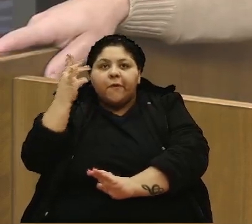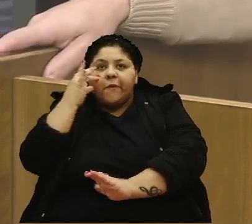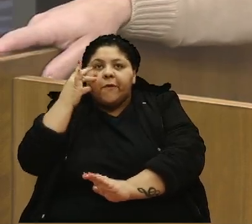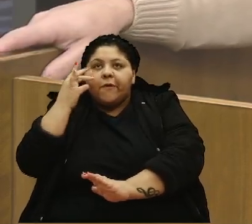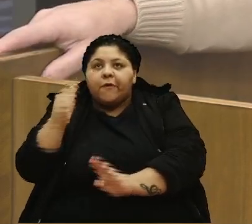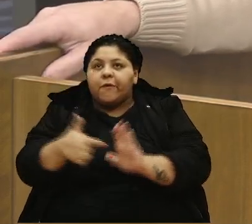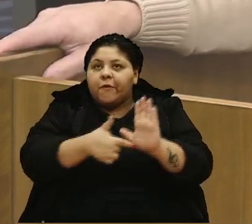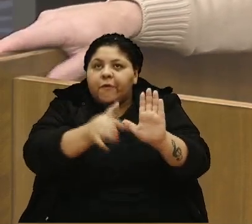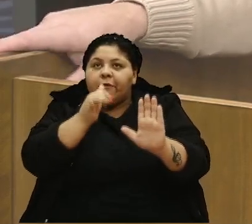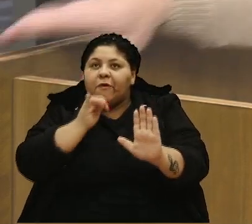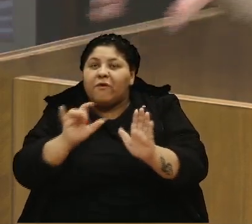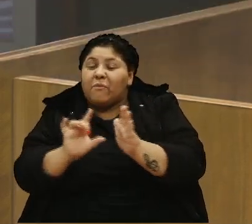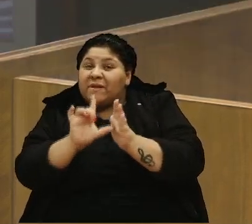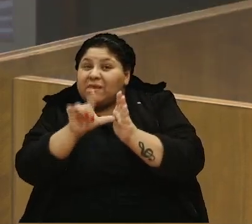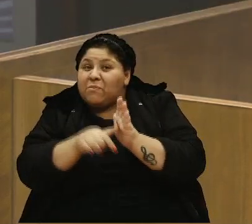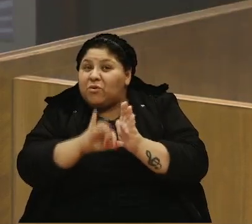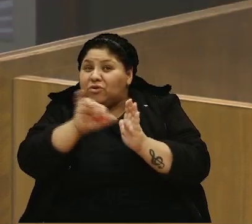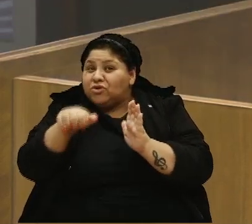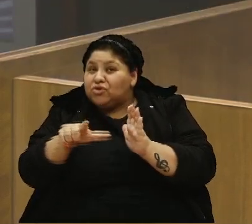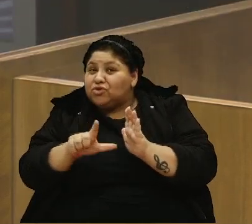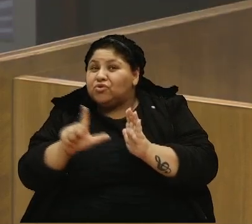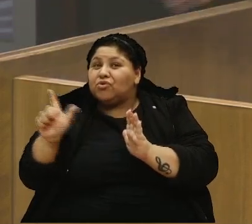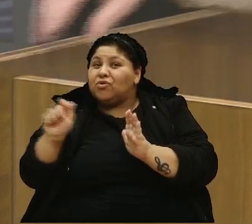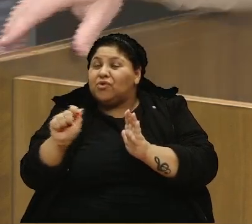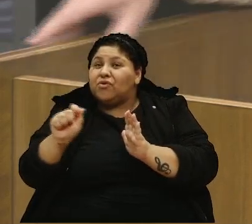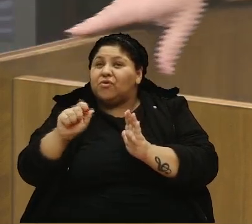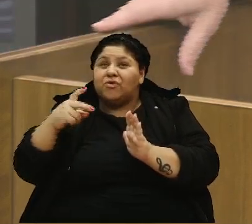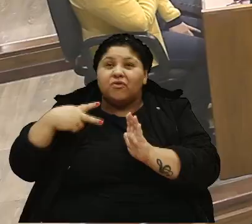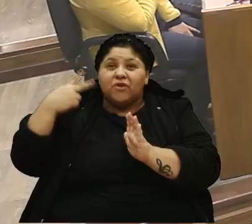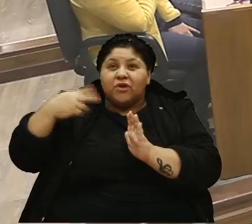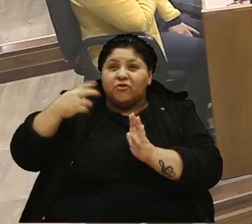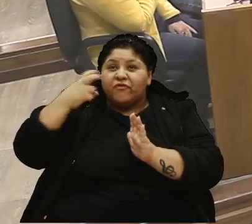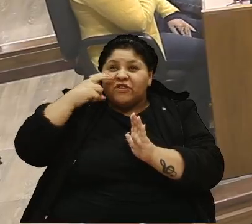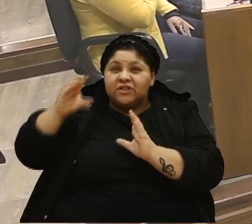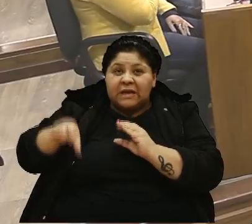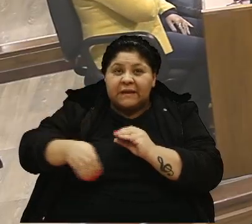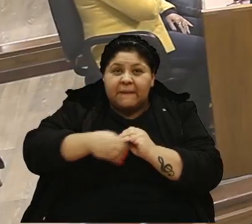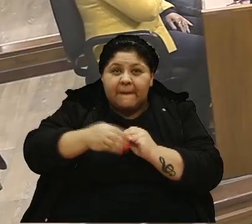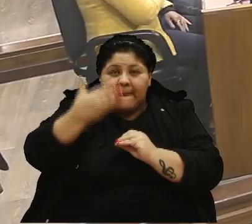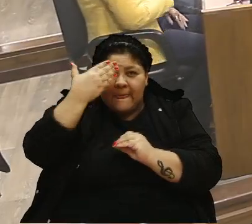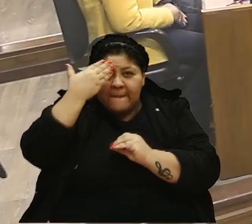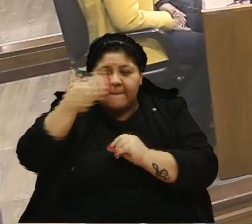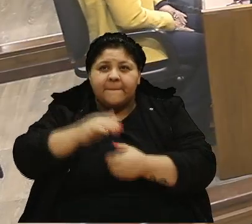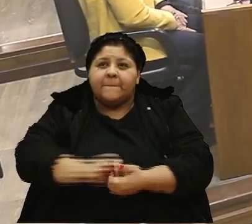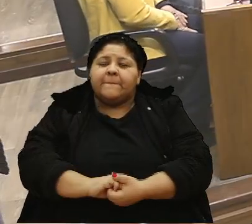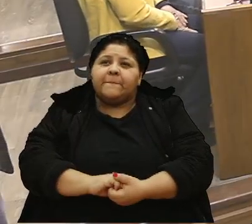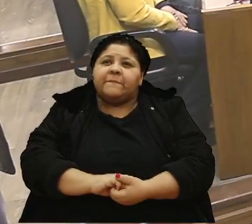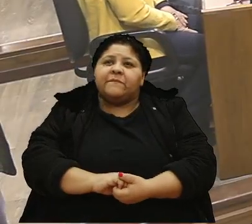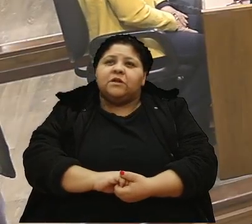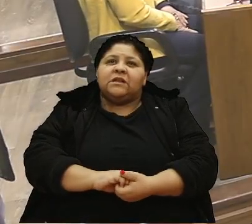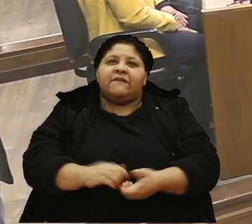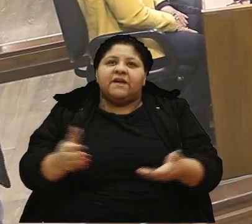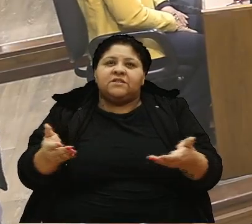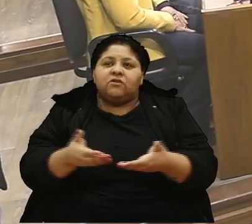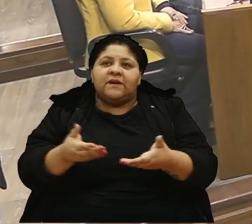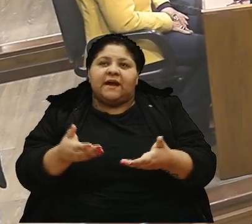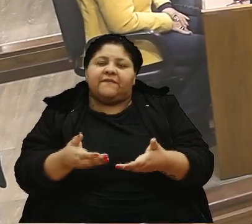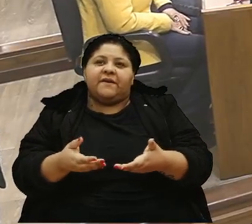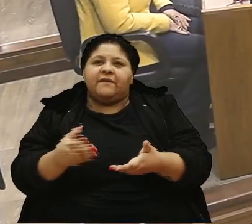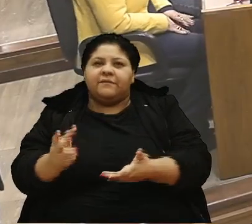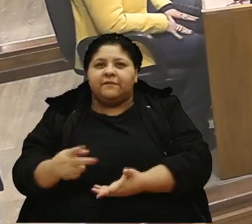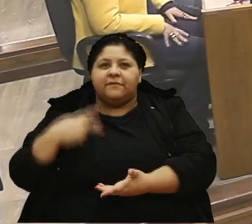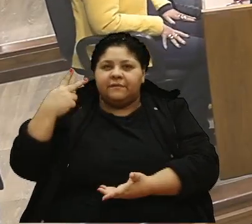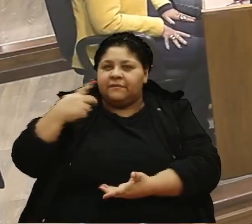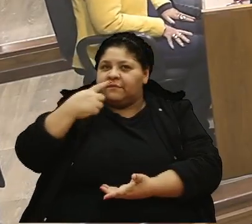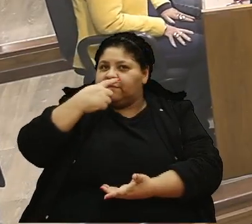exemplo, porque logo é julho e agosto. Vereador Fantinel tinha pedido a parte. Obrigado, vereador Petrini. Eu só queria pegar um gancho da fala